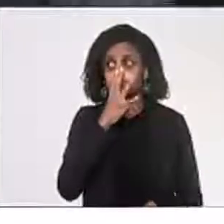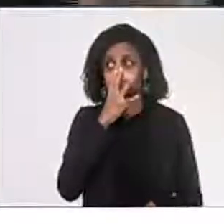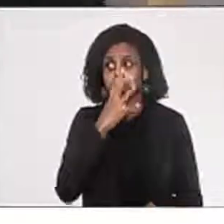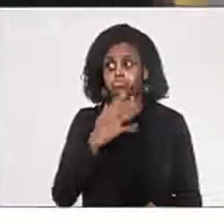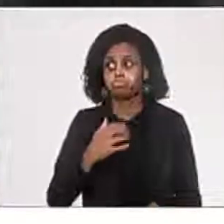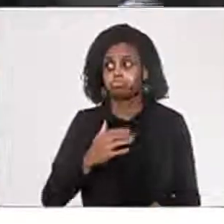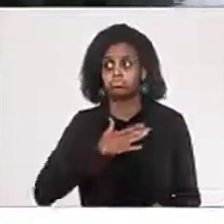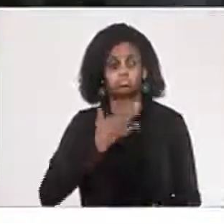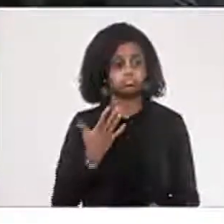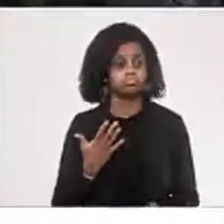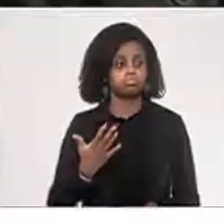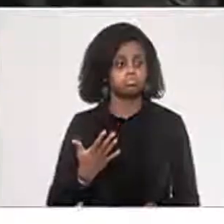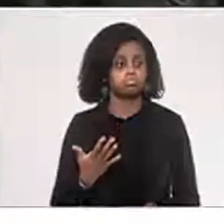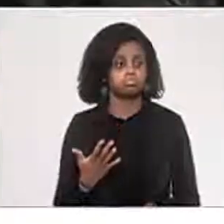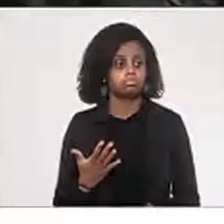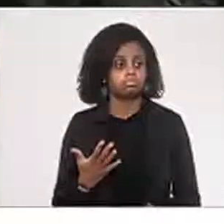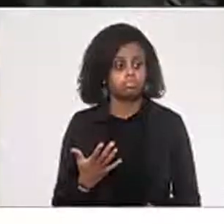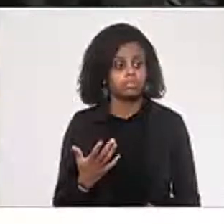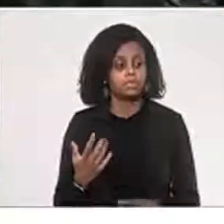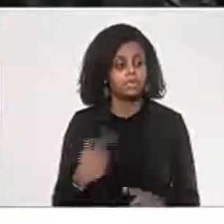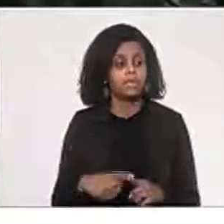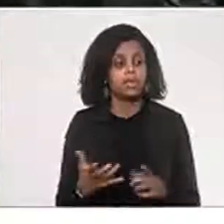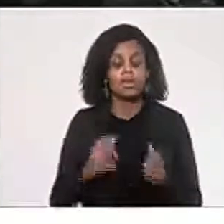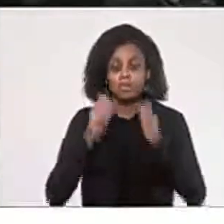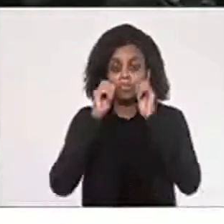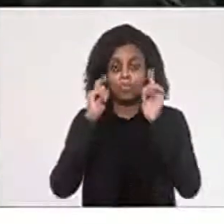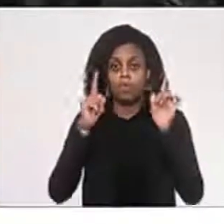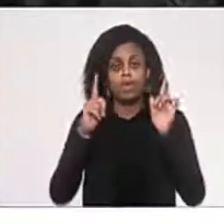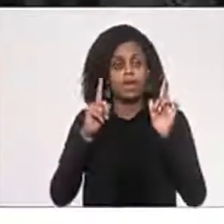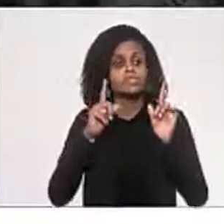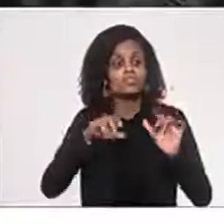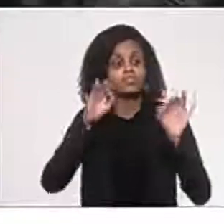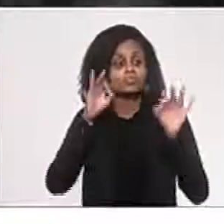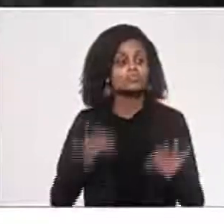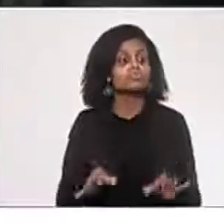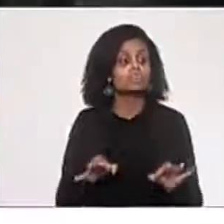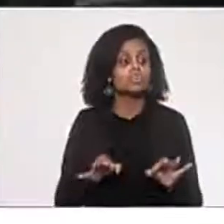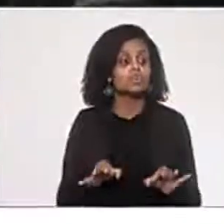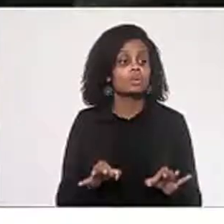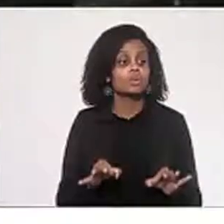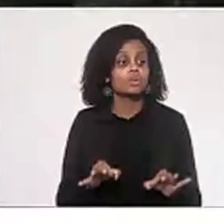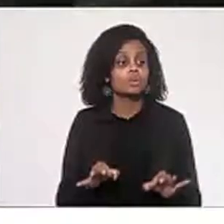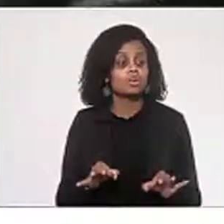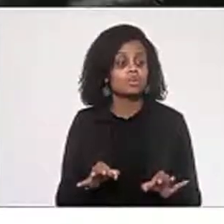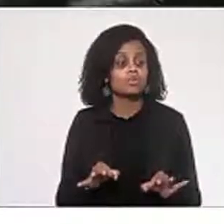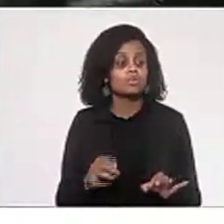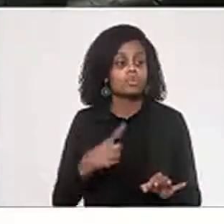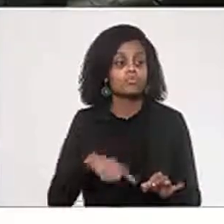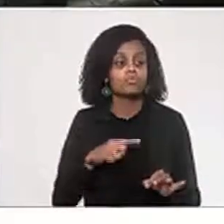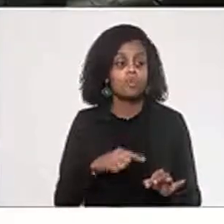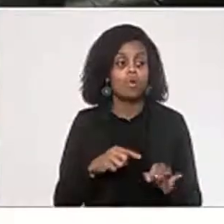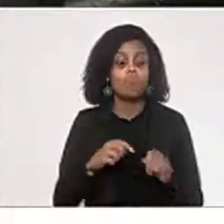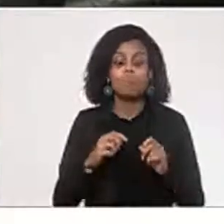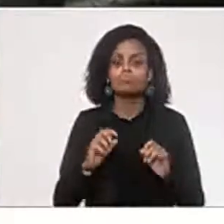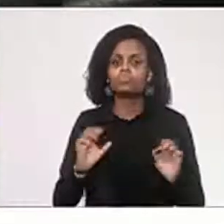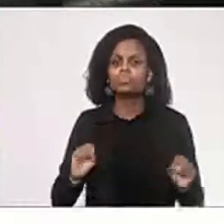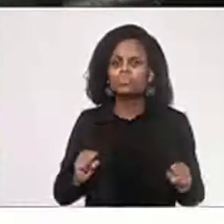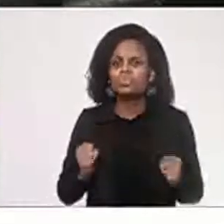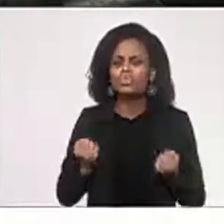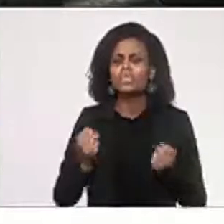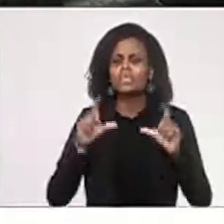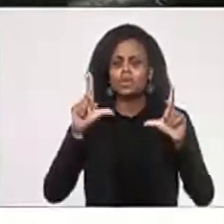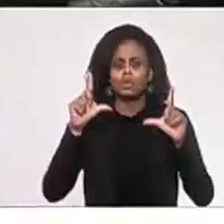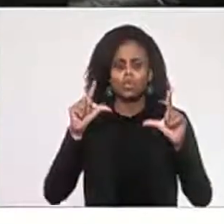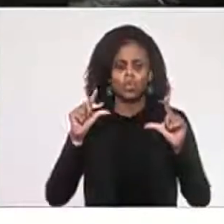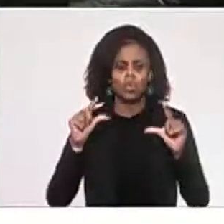Excelência, porque eu só quero aqui chamar a atenção que o correto é que nós possamos reduzir o máximo